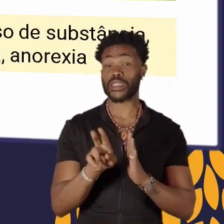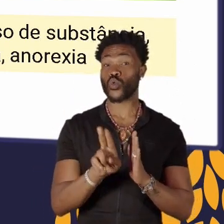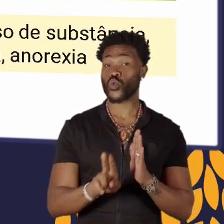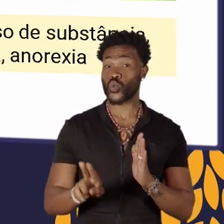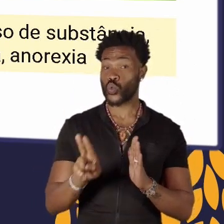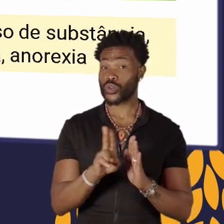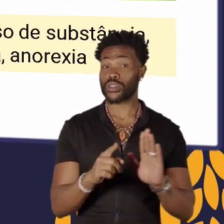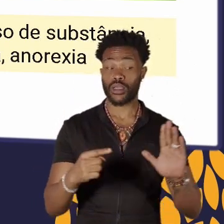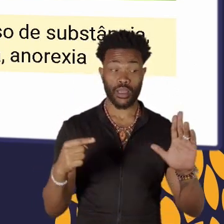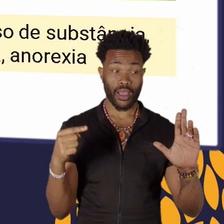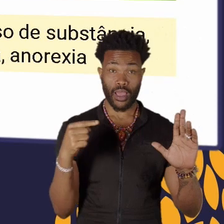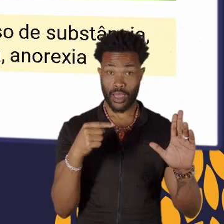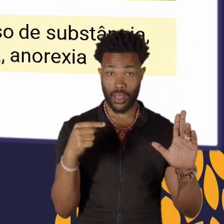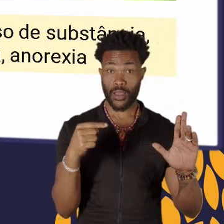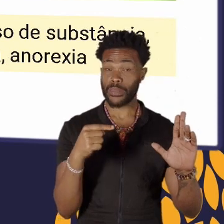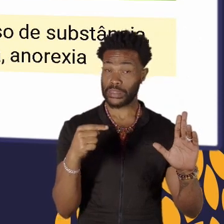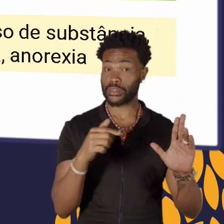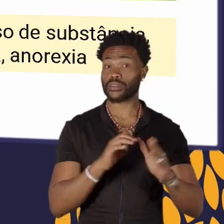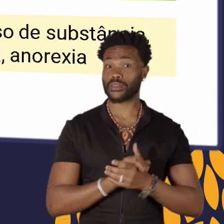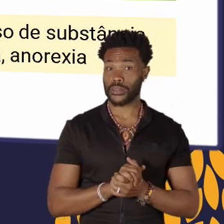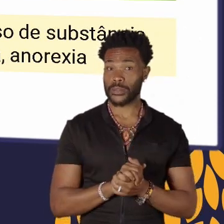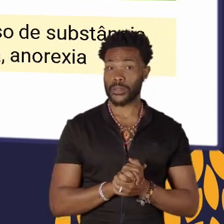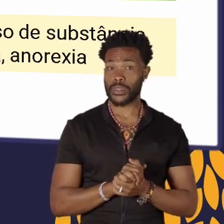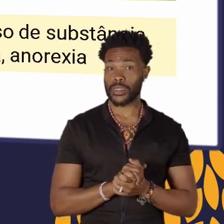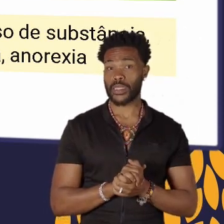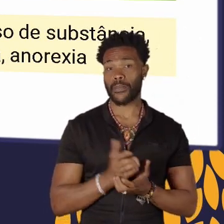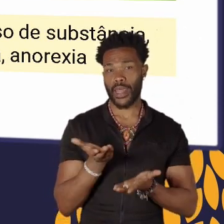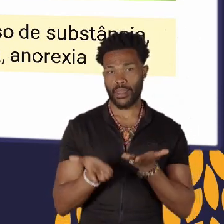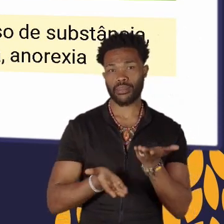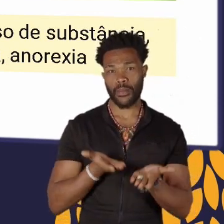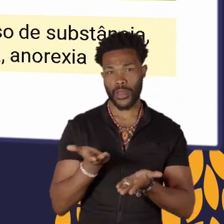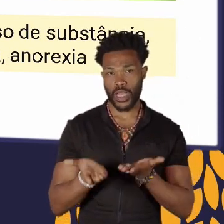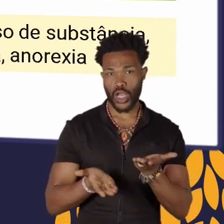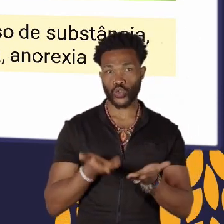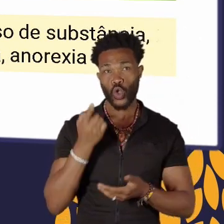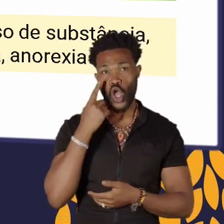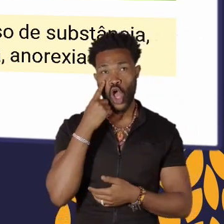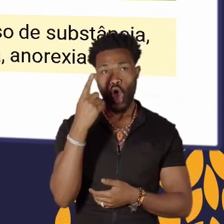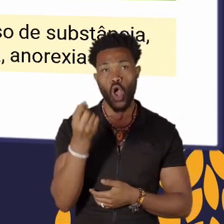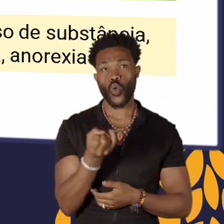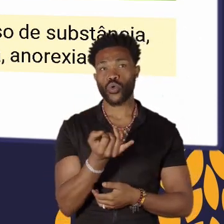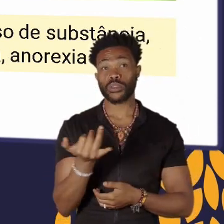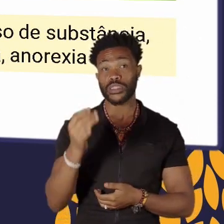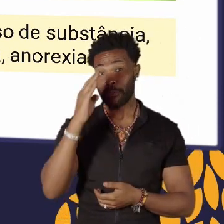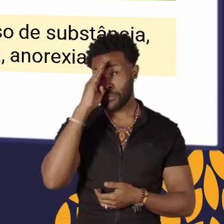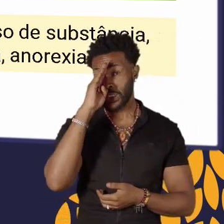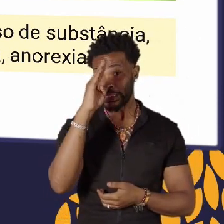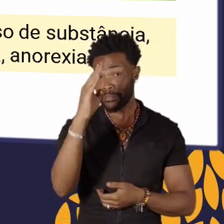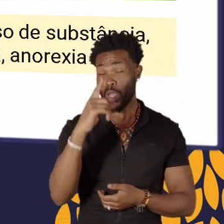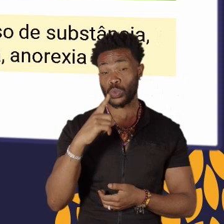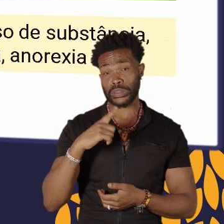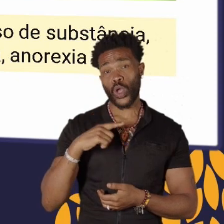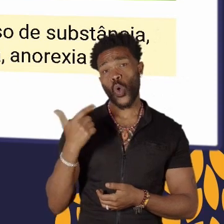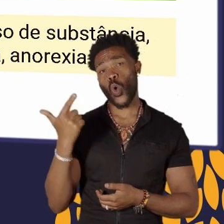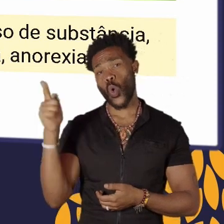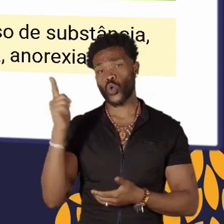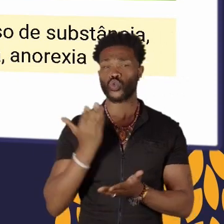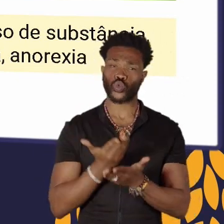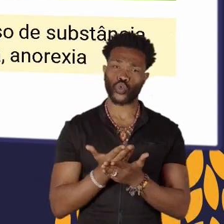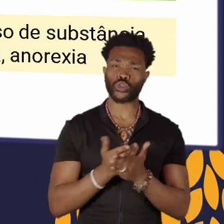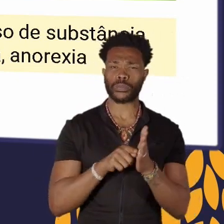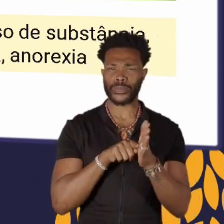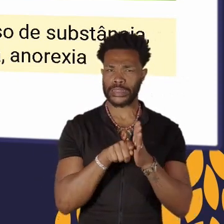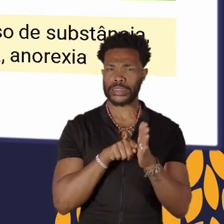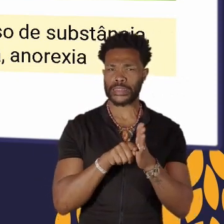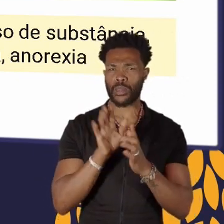a cannabis para fins terapêuticos. Então, essas são das principais. Tem outros estudos com outras doenças, mas eu busquei